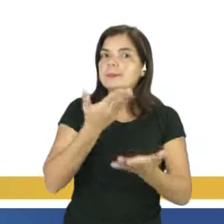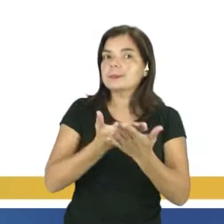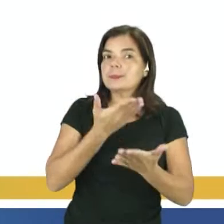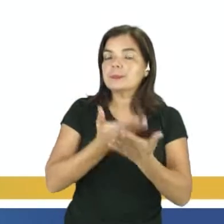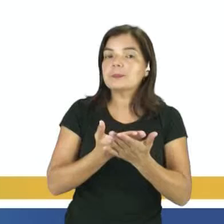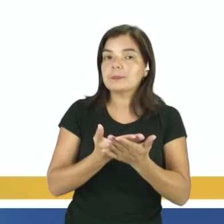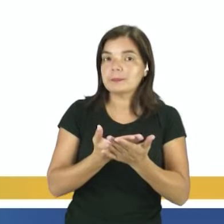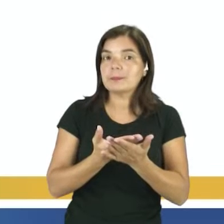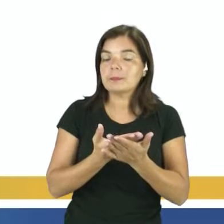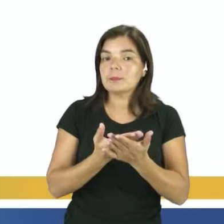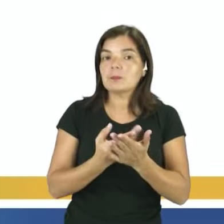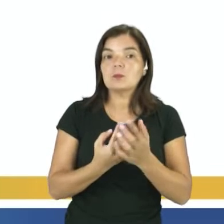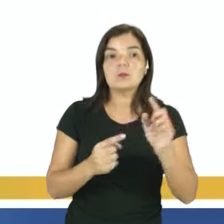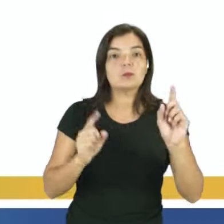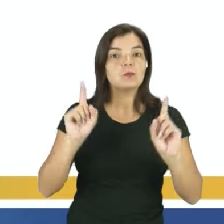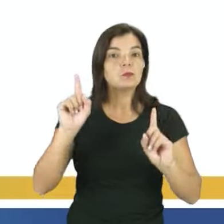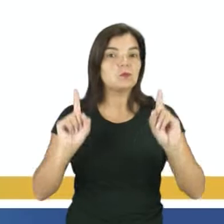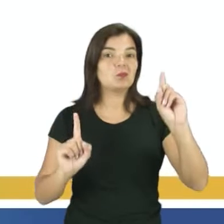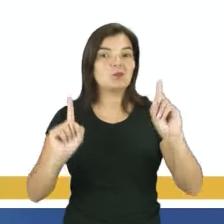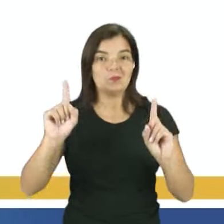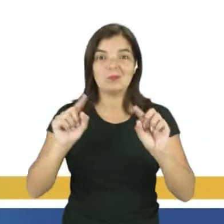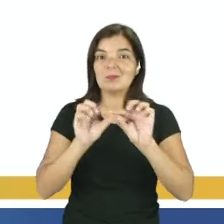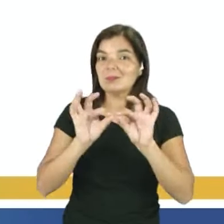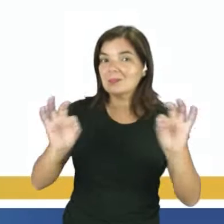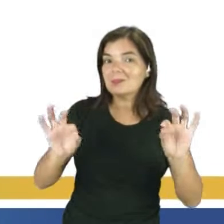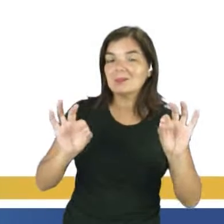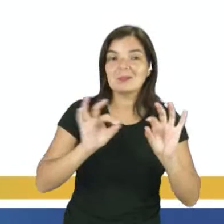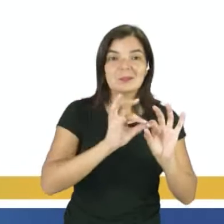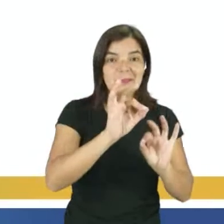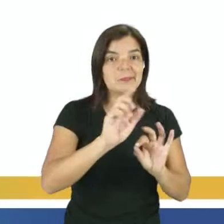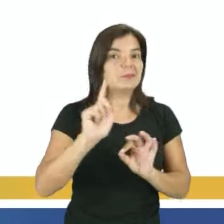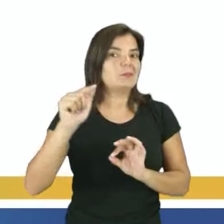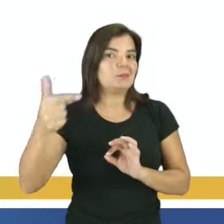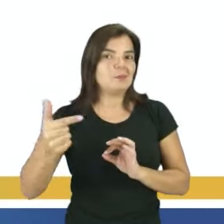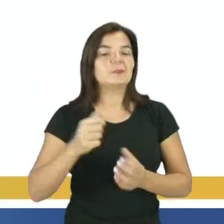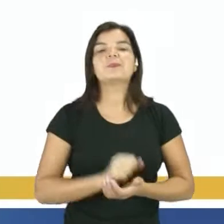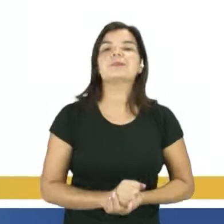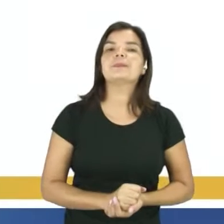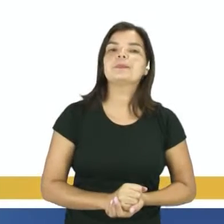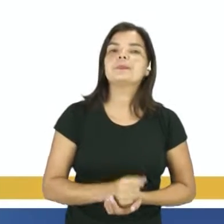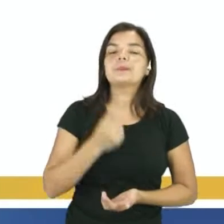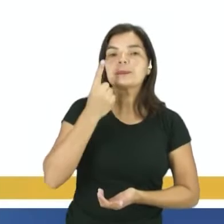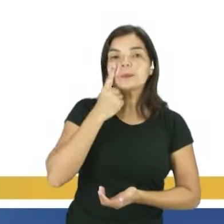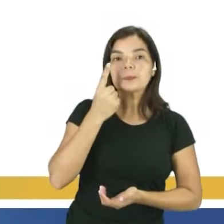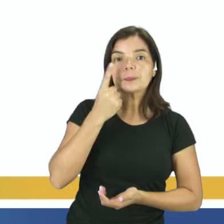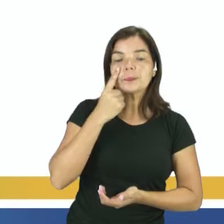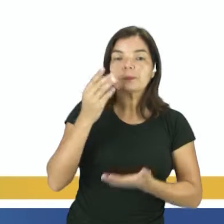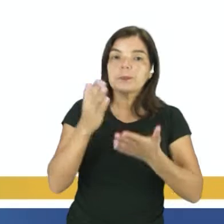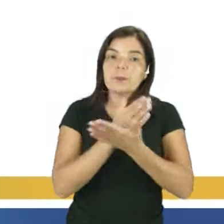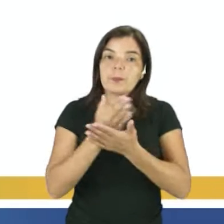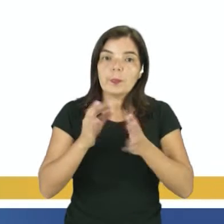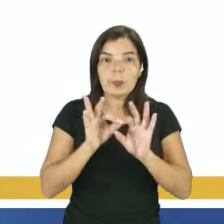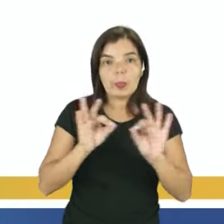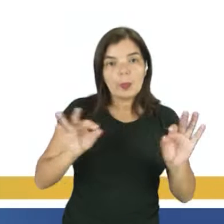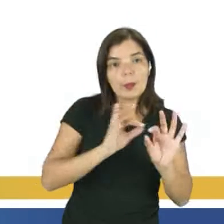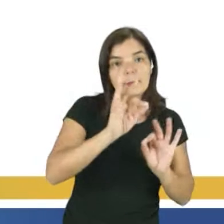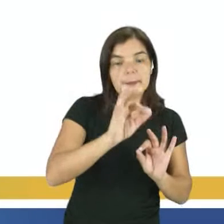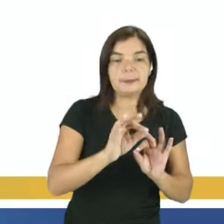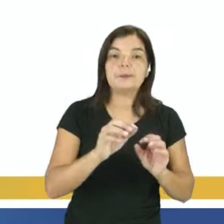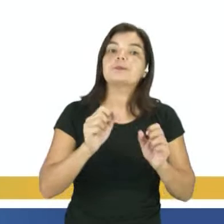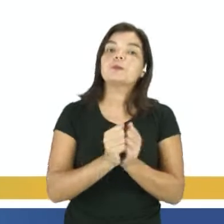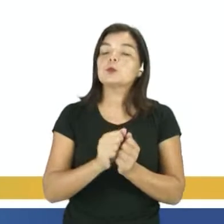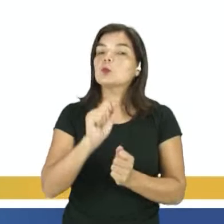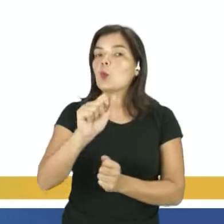a posição de uma reta em relação à outra. Então vamos observar algumas retas do plano